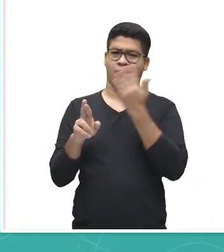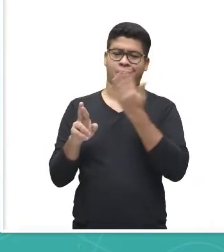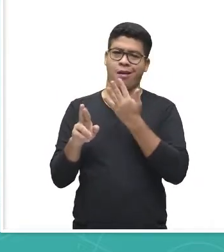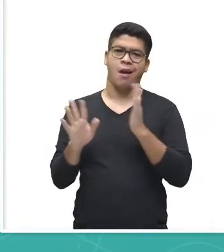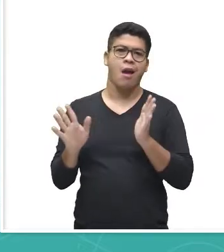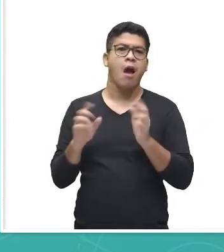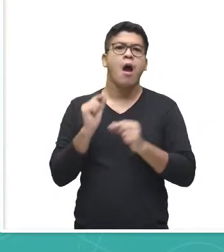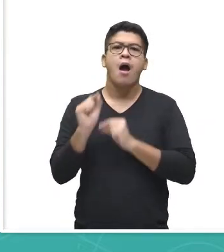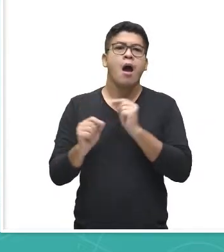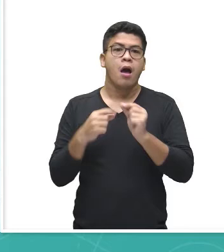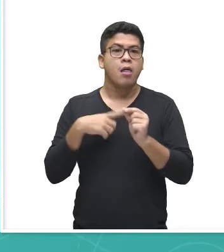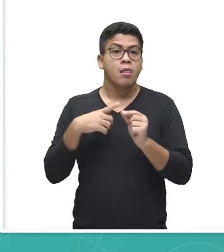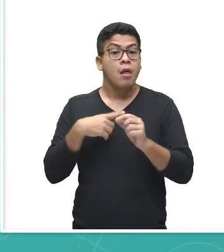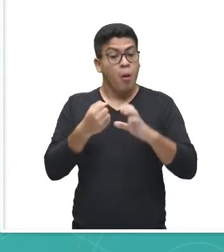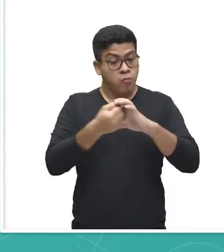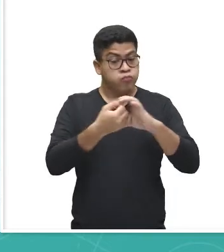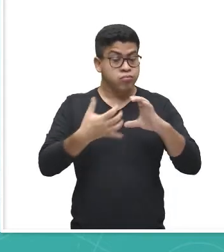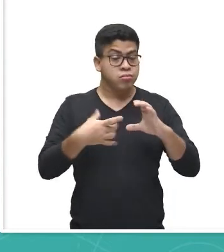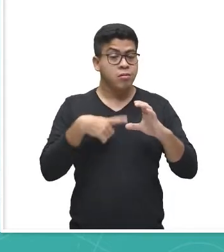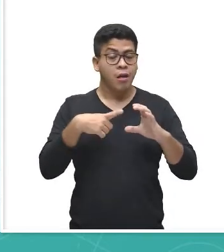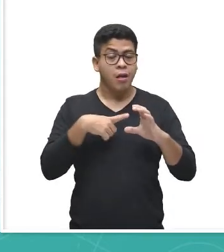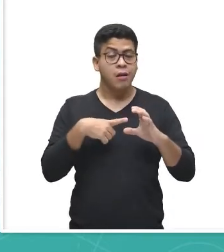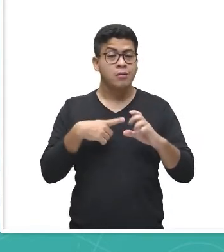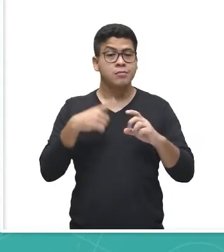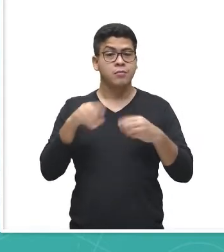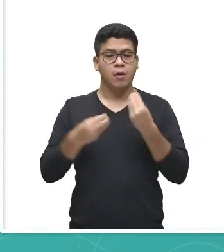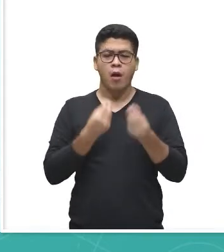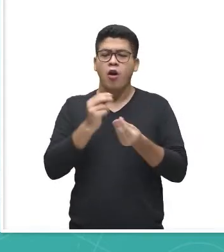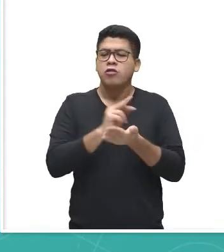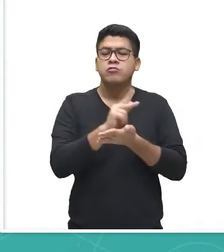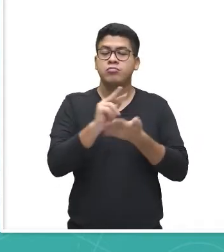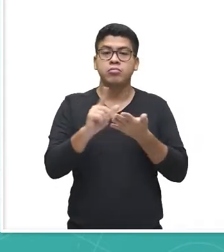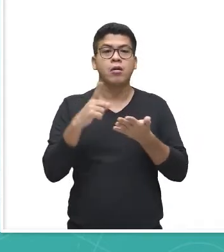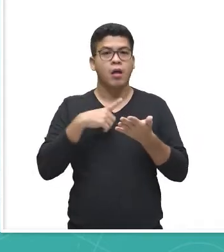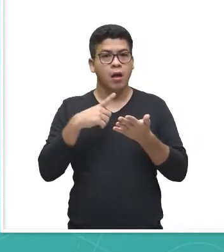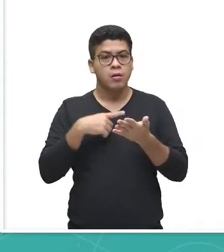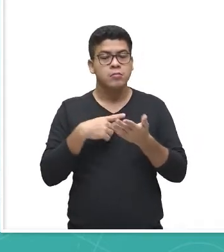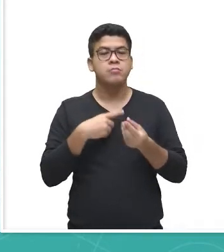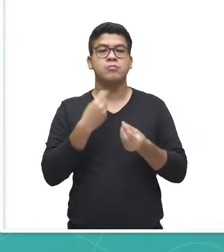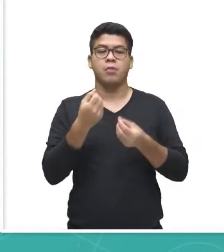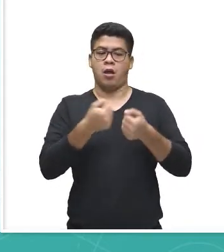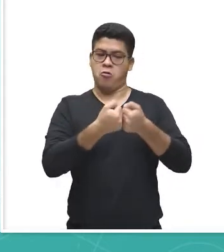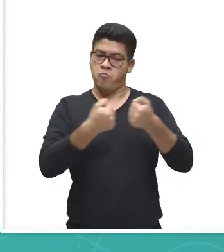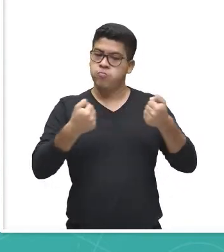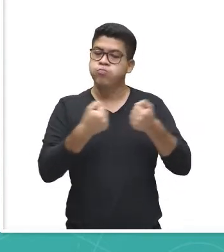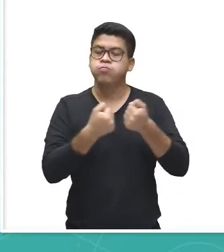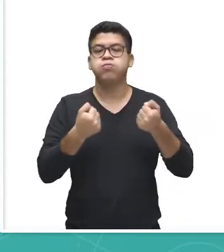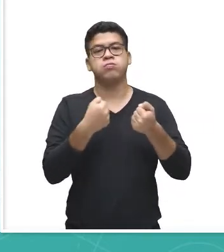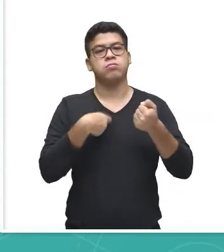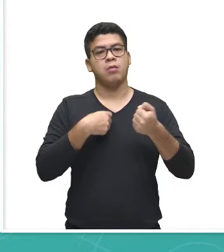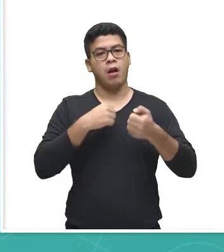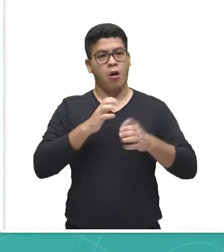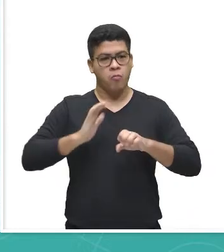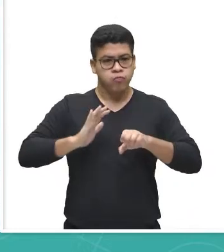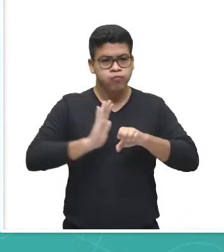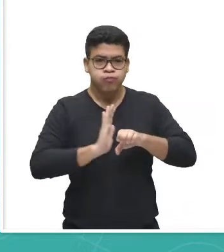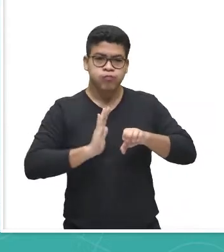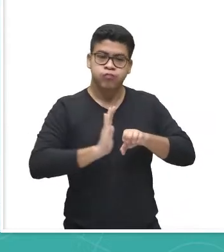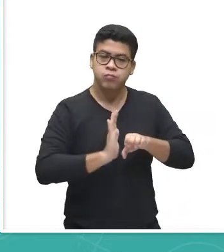suas propriedades, né? E o ar tem essa propriedade aí da compressibilidade e também da elasticidade,